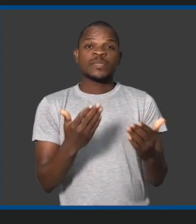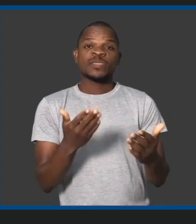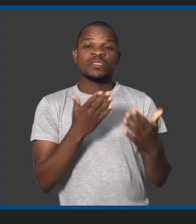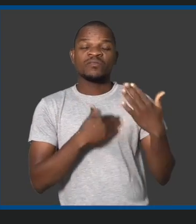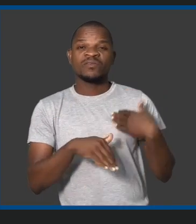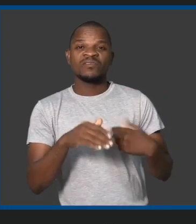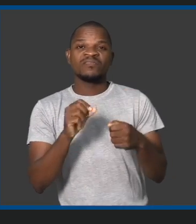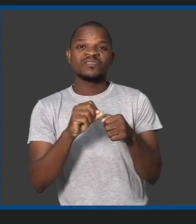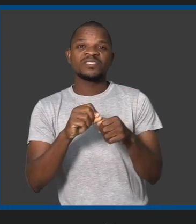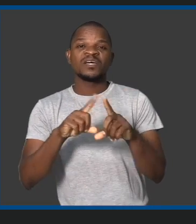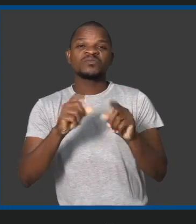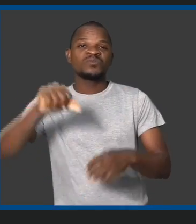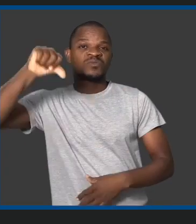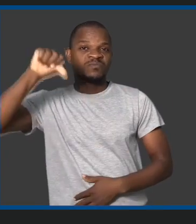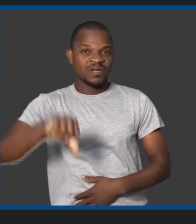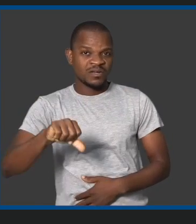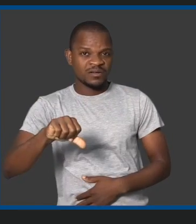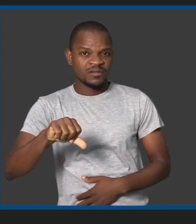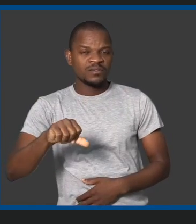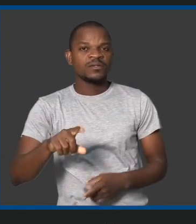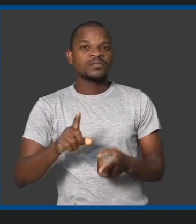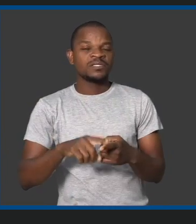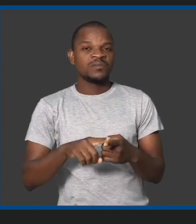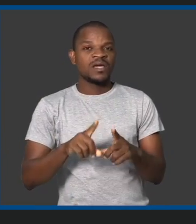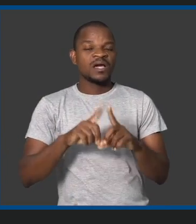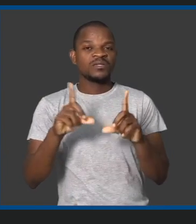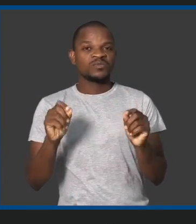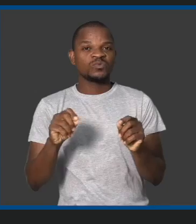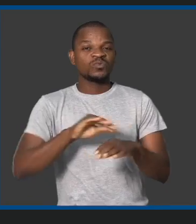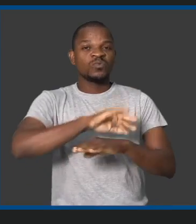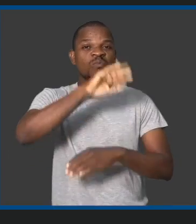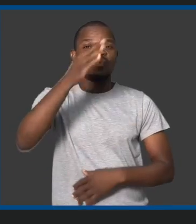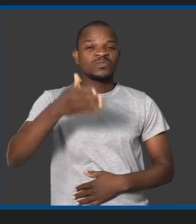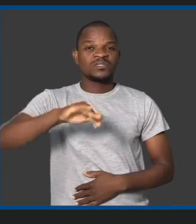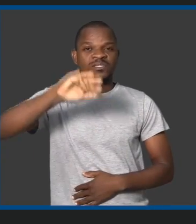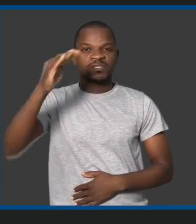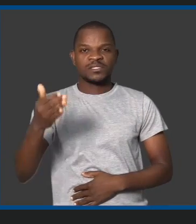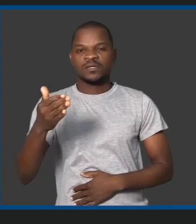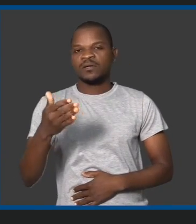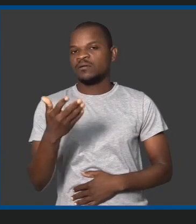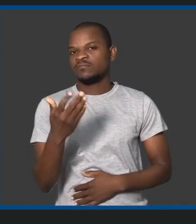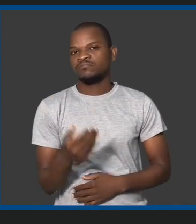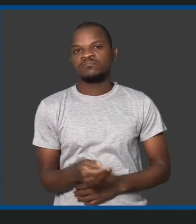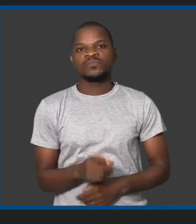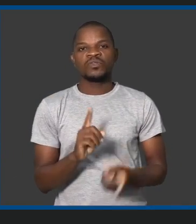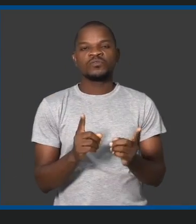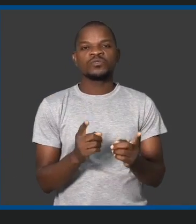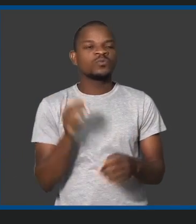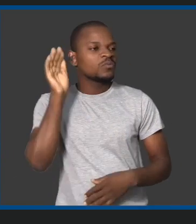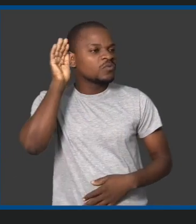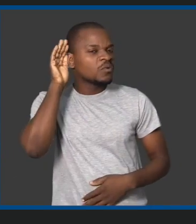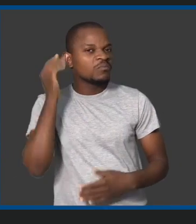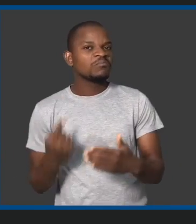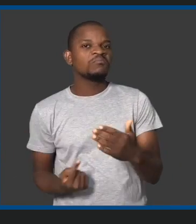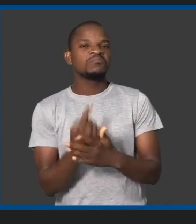Porque, quando vocês querem criar contradições com aquilo que é a natureza da montanha, automaticamente, é por isso que, em vez